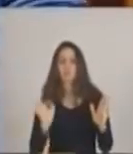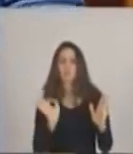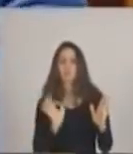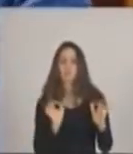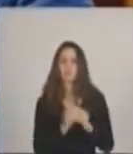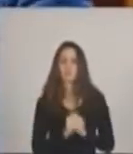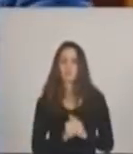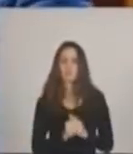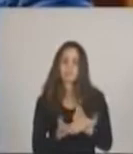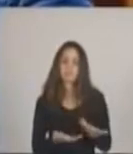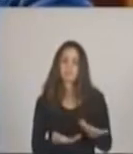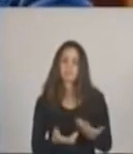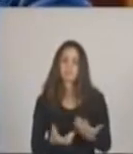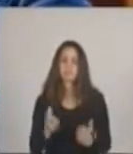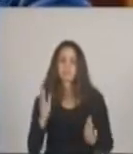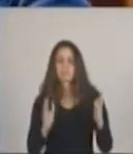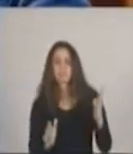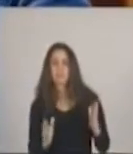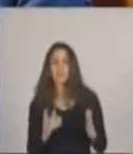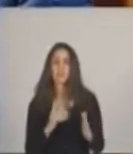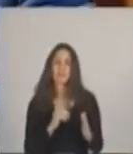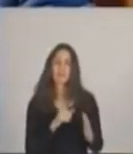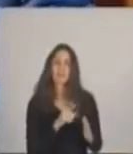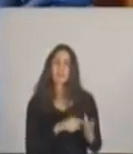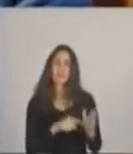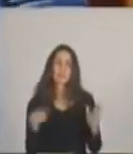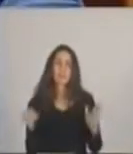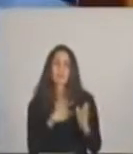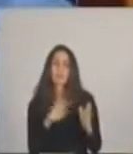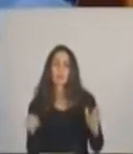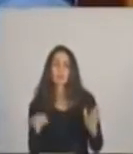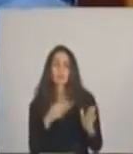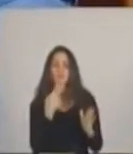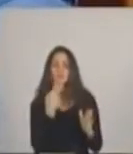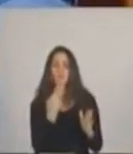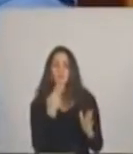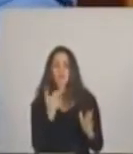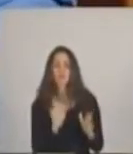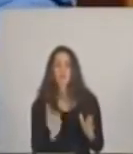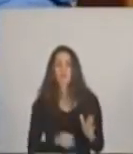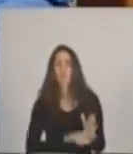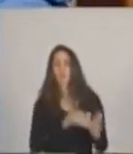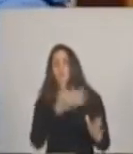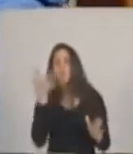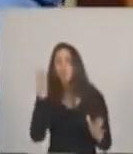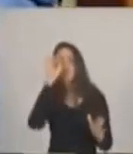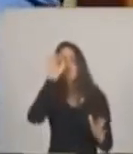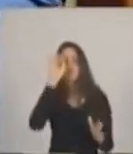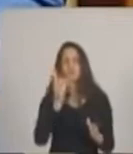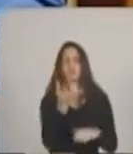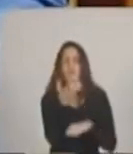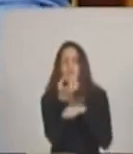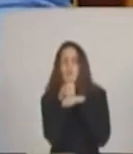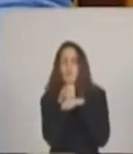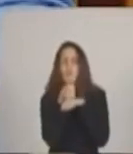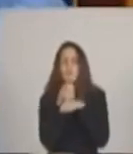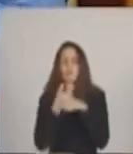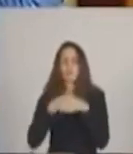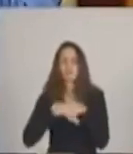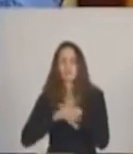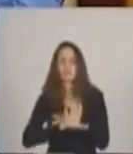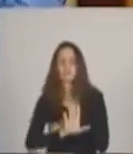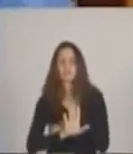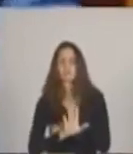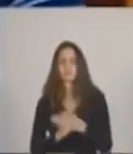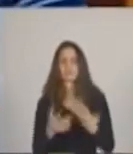que realmente protege o consumidor, mas não fala quantos dias essa gravação deve ser mantida.